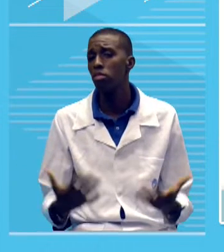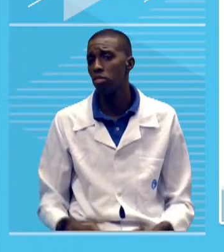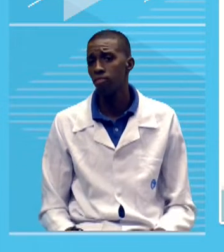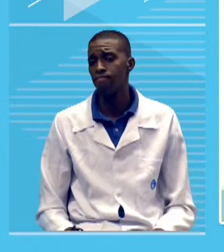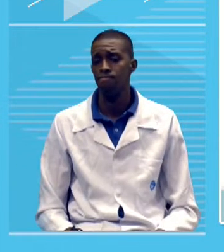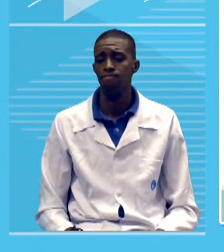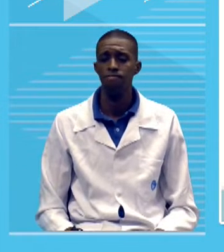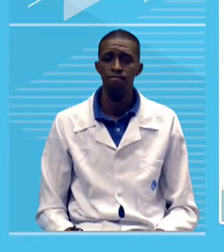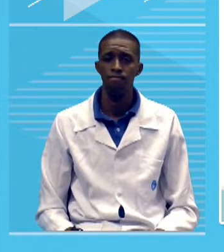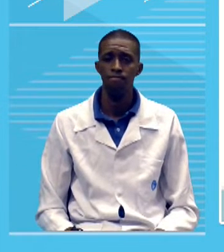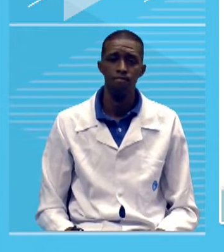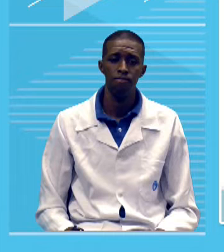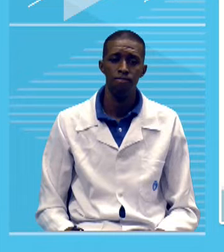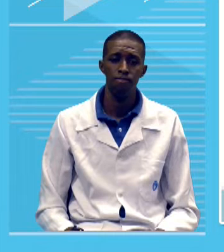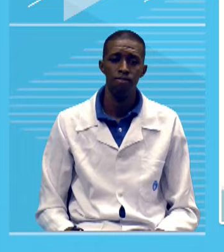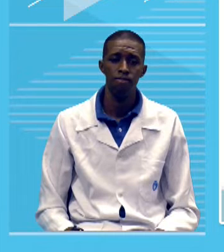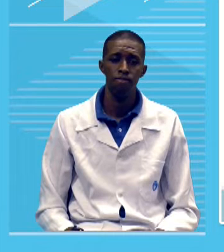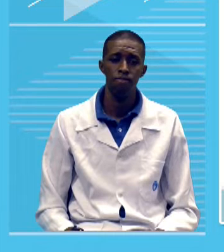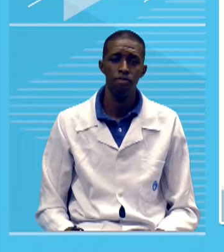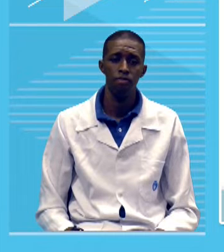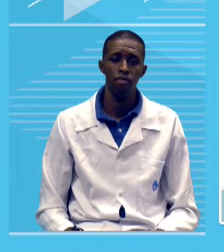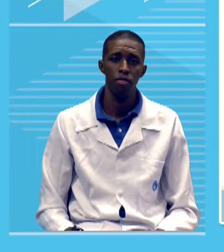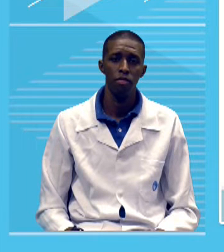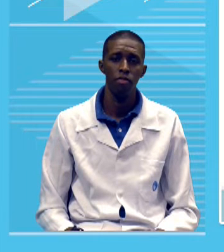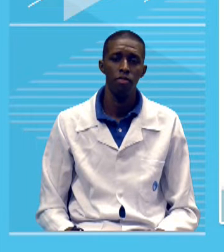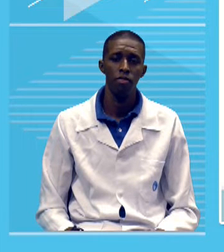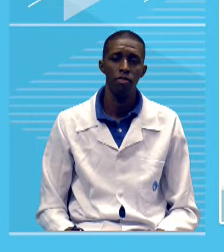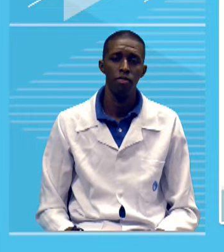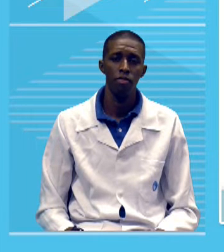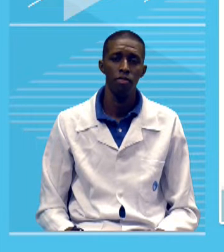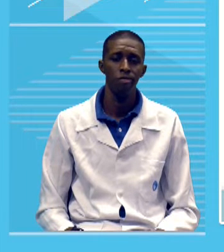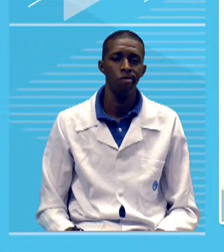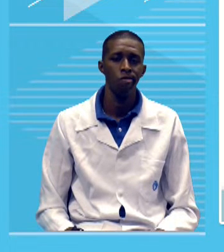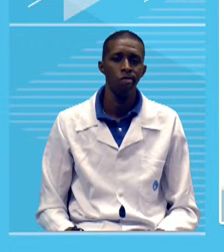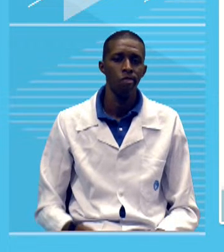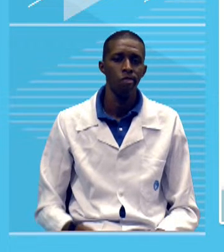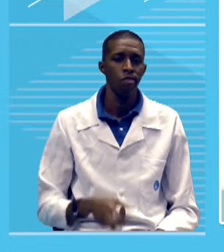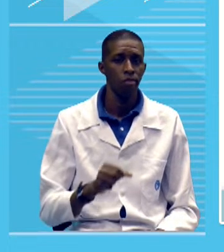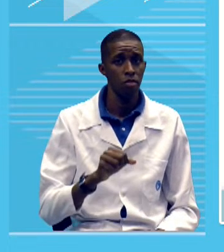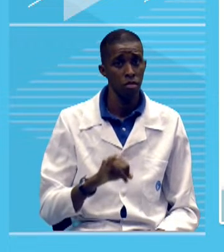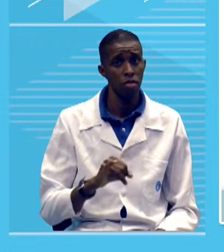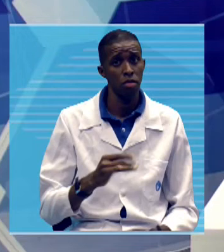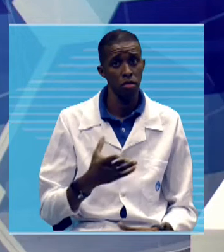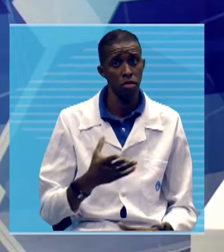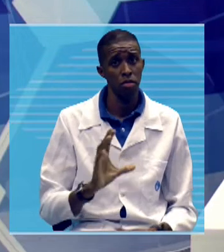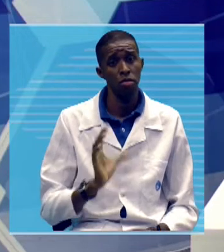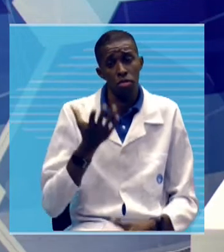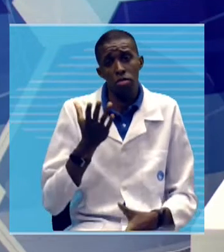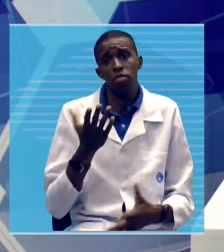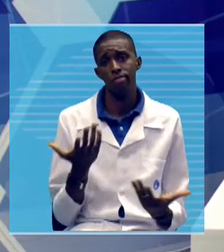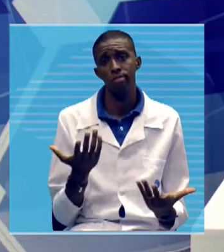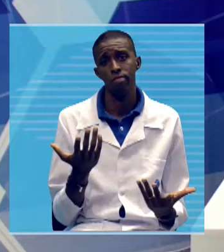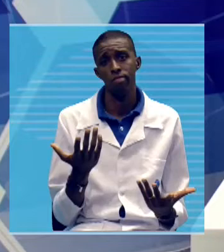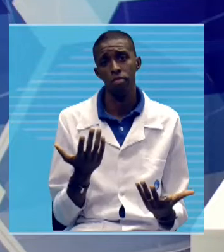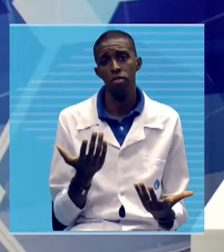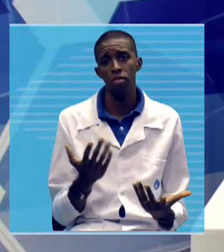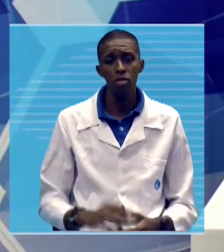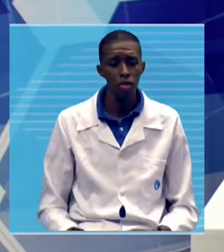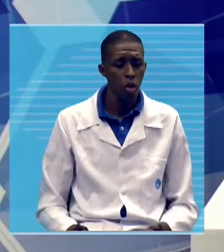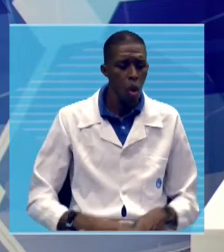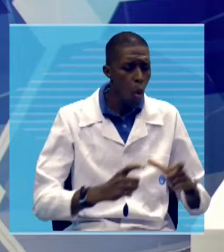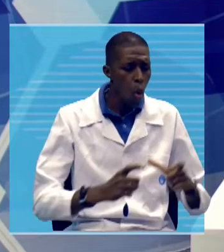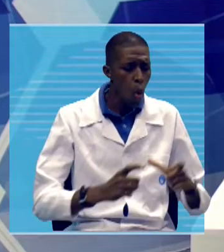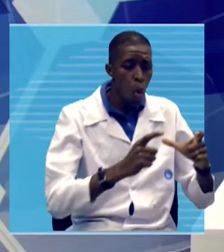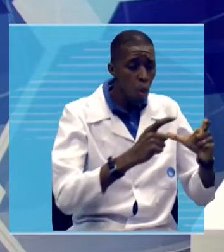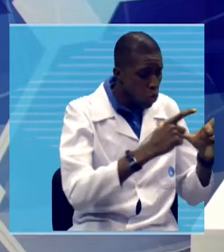se você consegue observar por exemplo esses dois exemplos e o prefeito surgiu um novo bairro deixou áreas verdes para o